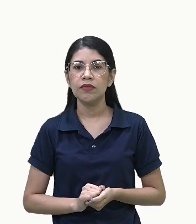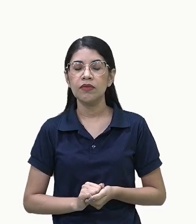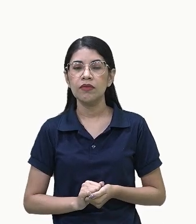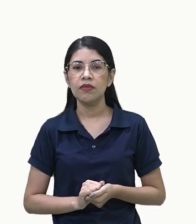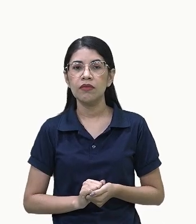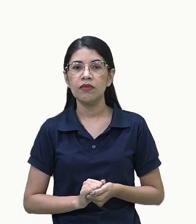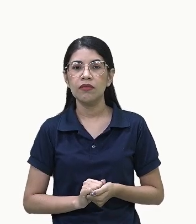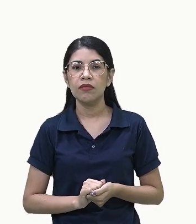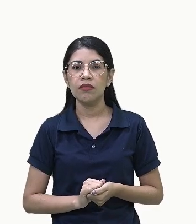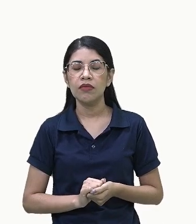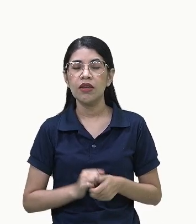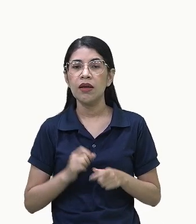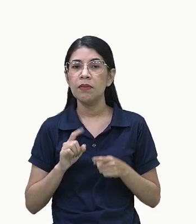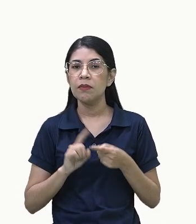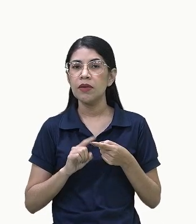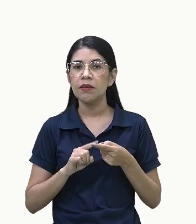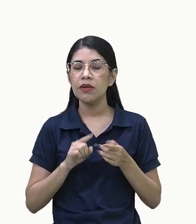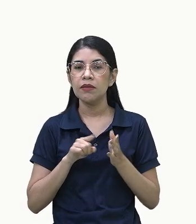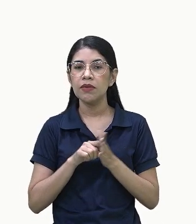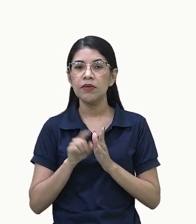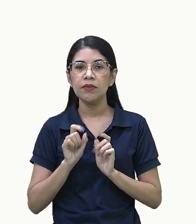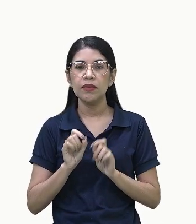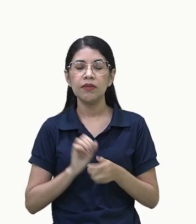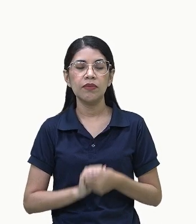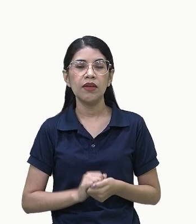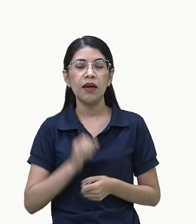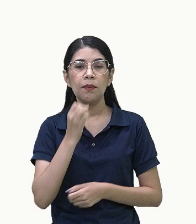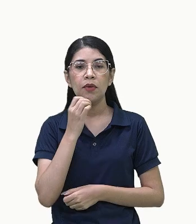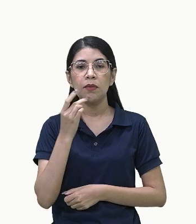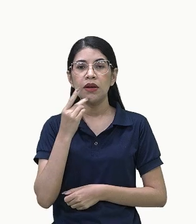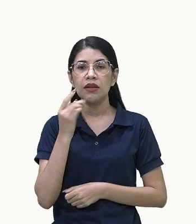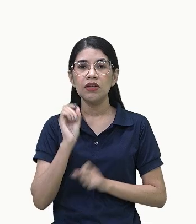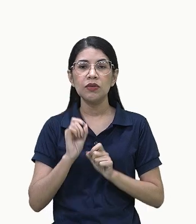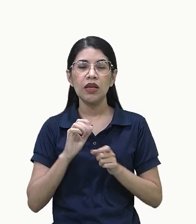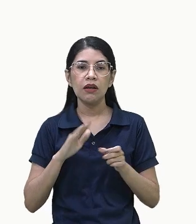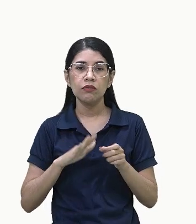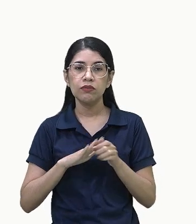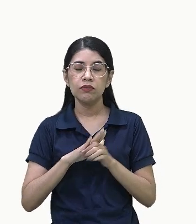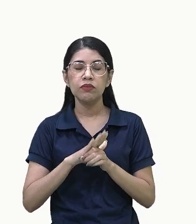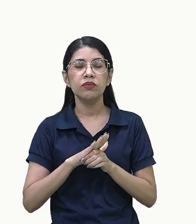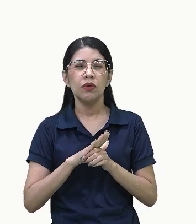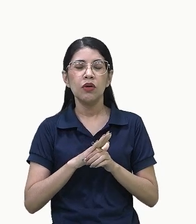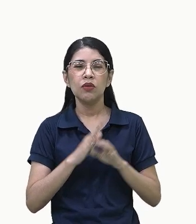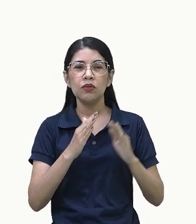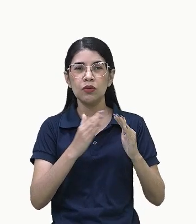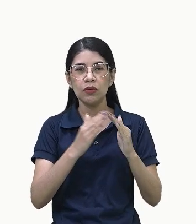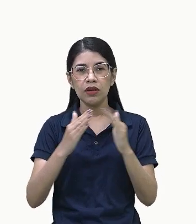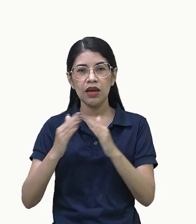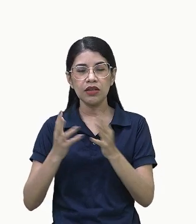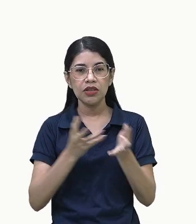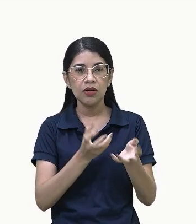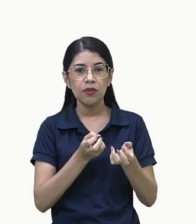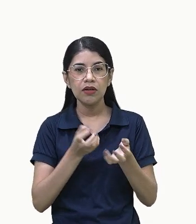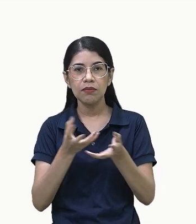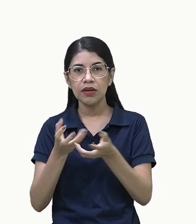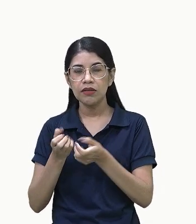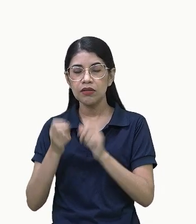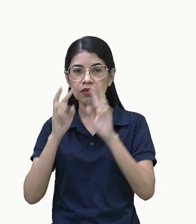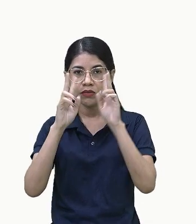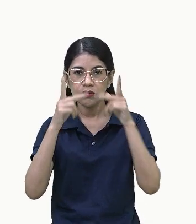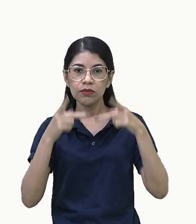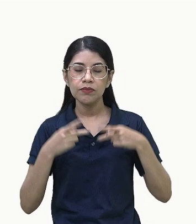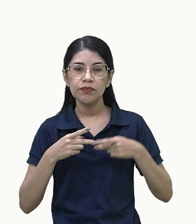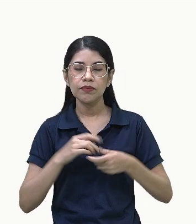Primeiro, probabilidade de uma crise de superlotação nos abrigos humanitários. Esse é o evento A,